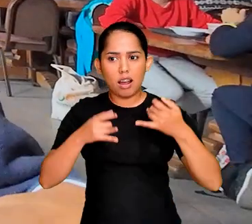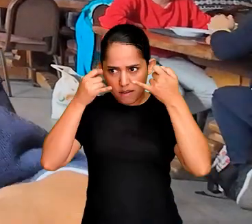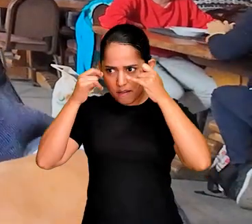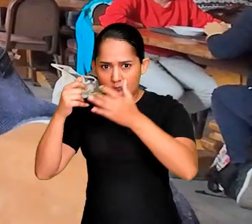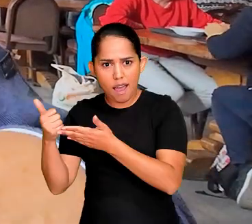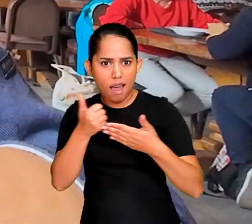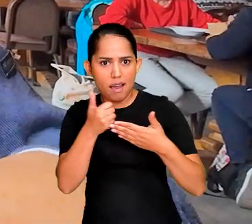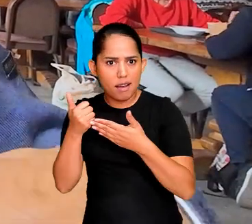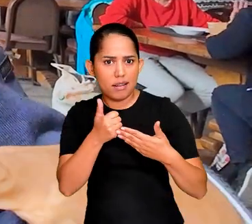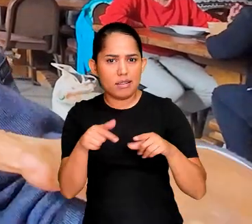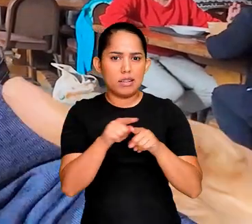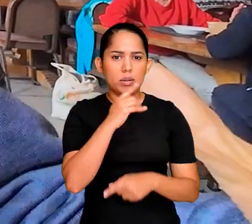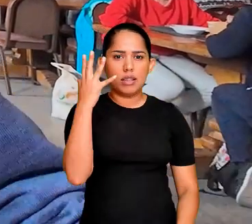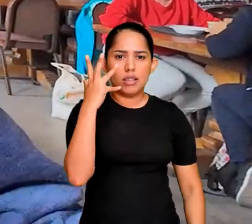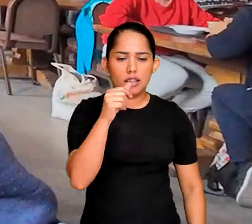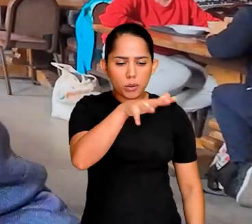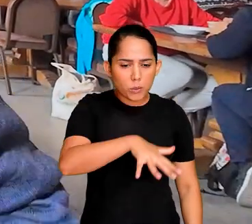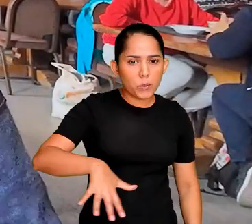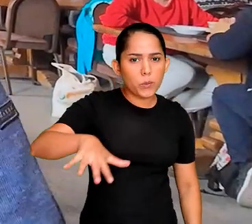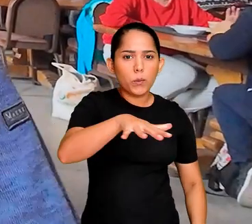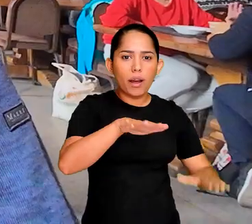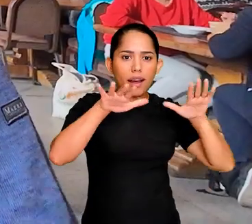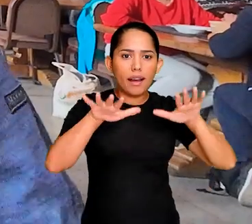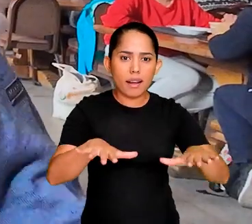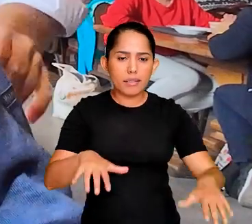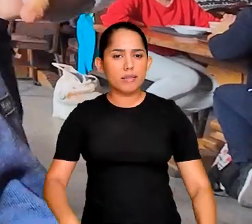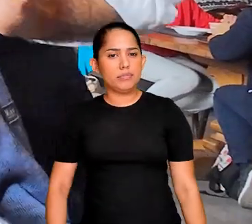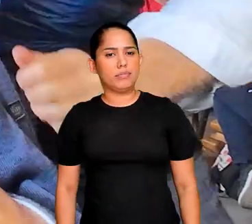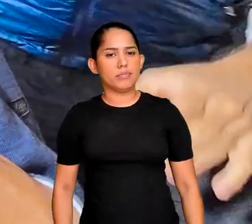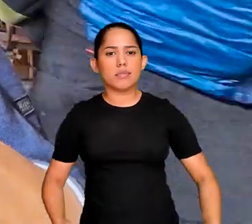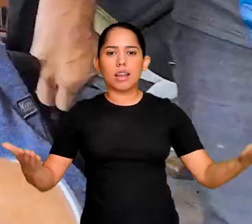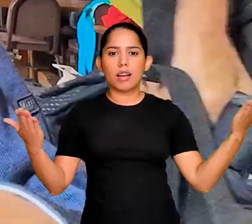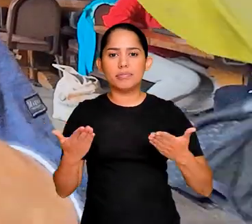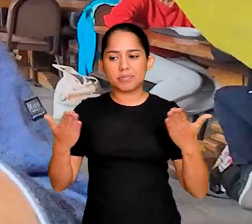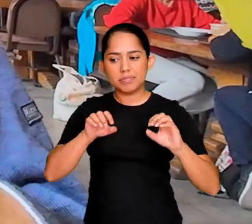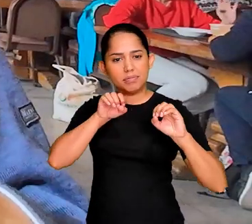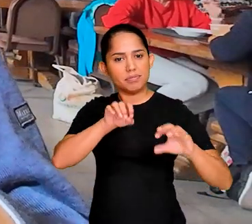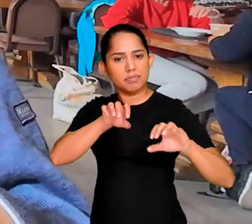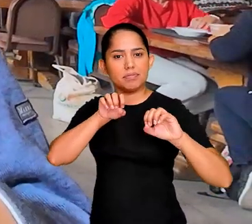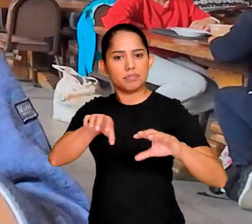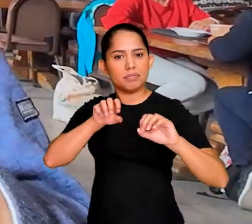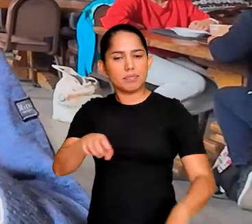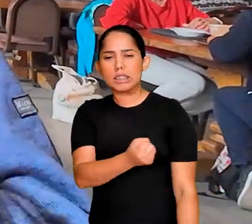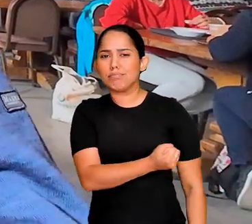importing cows, and now there's this beautiful oasis there. And now he's